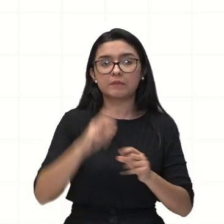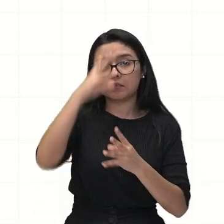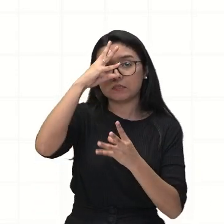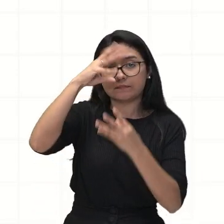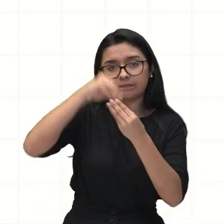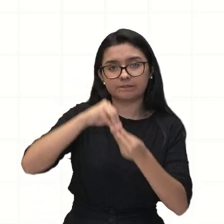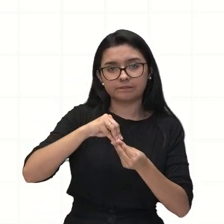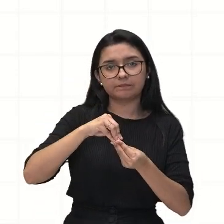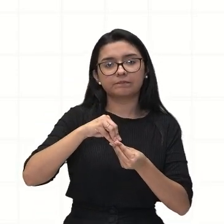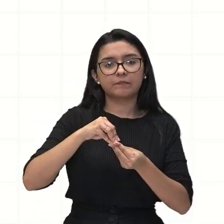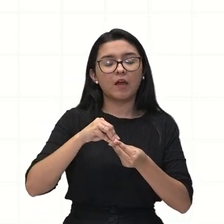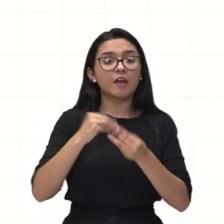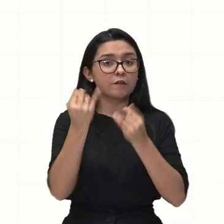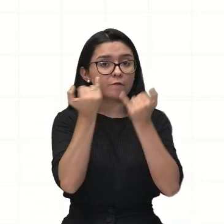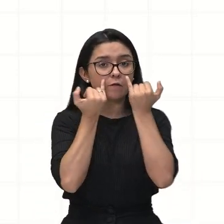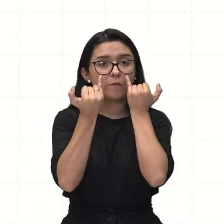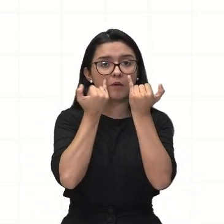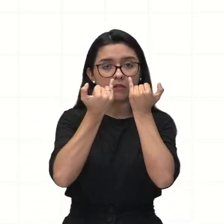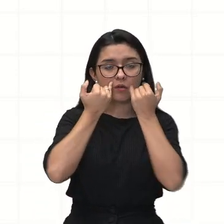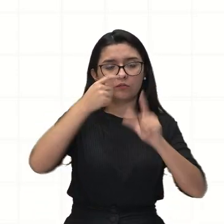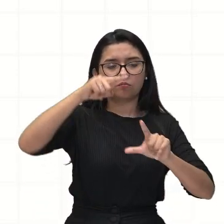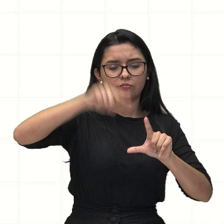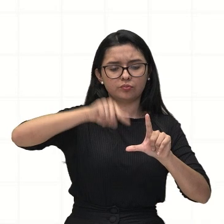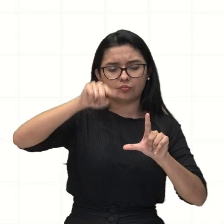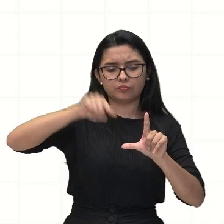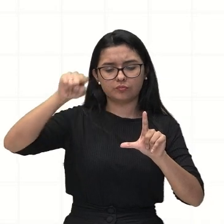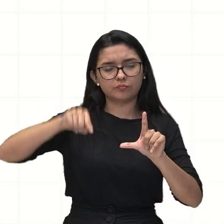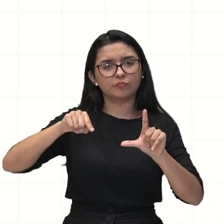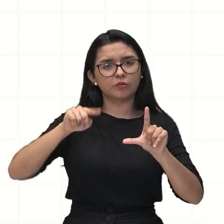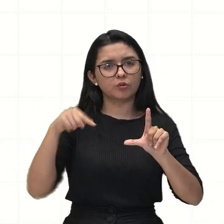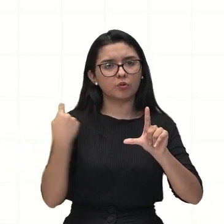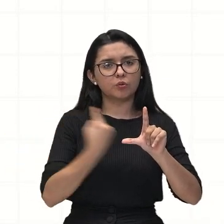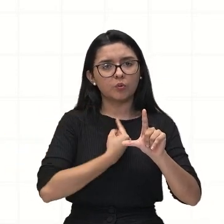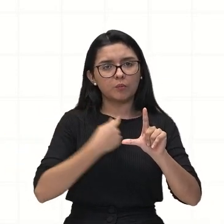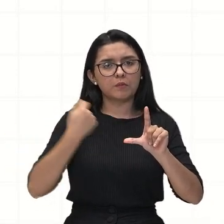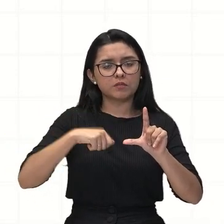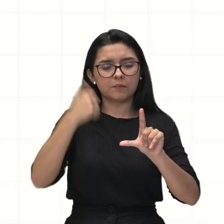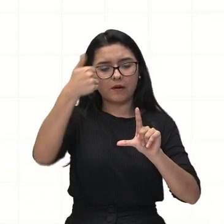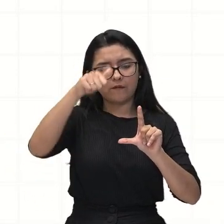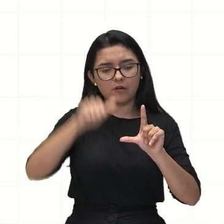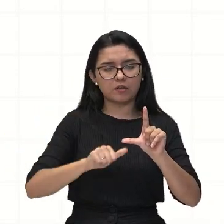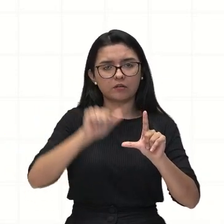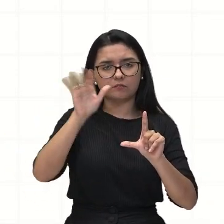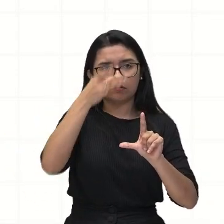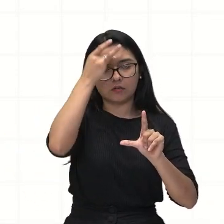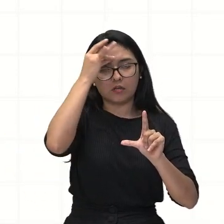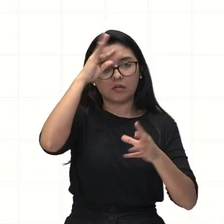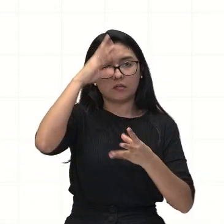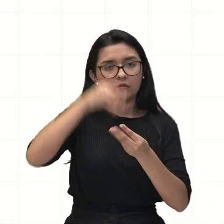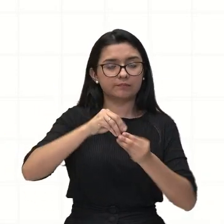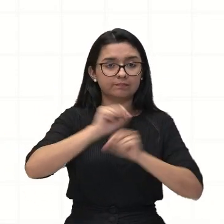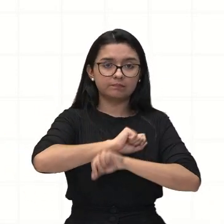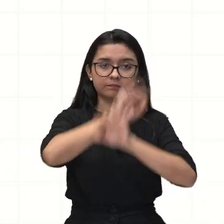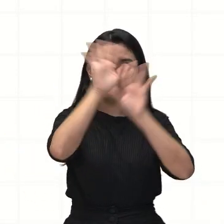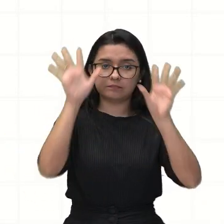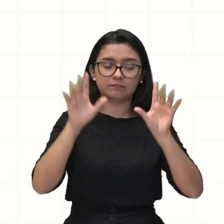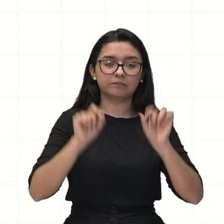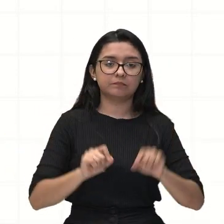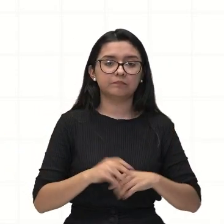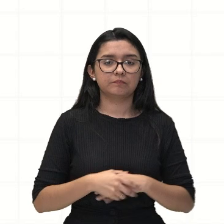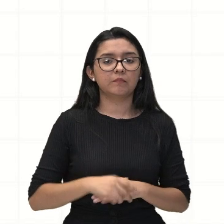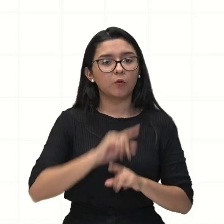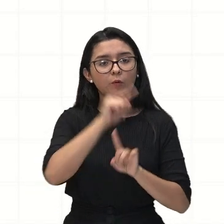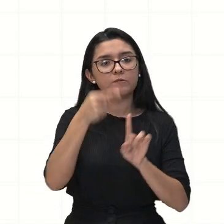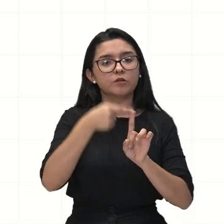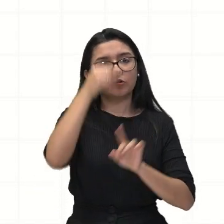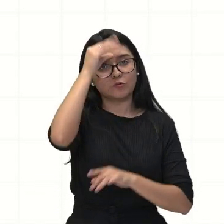compreensão das informações que estão sendo apresentadas nesse conjunto. O conjunto nada mais é do objeto de conhecimento que está